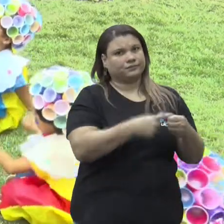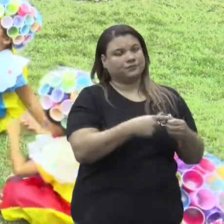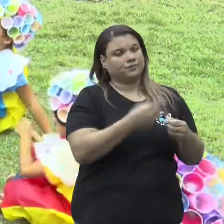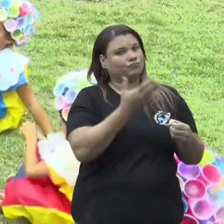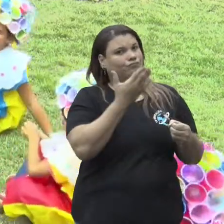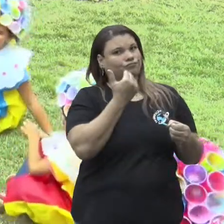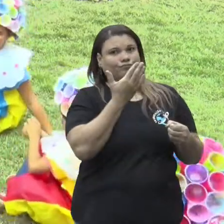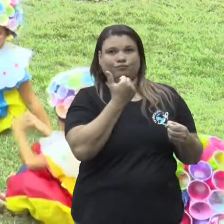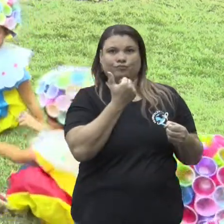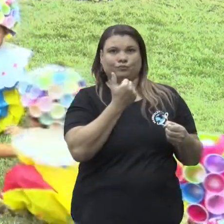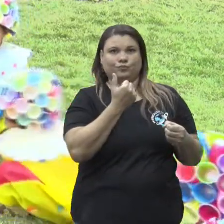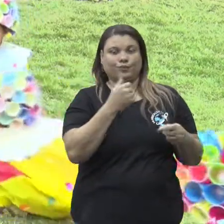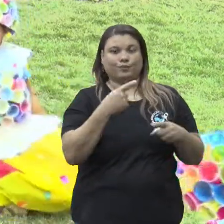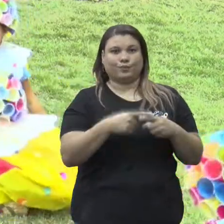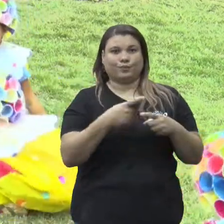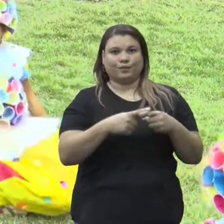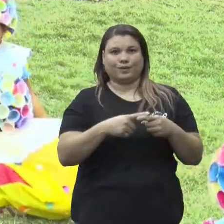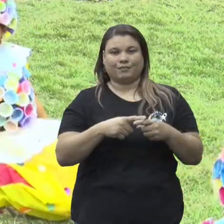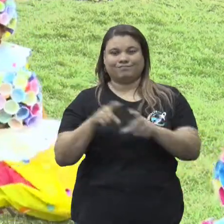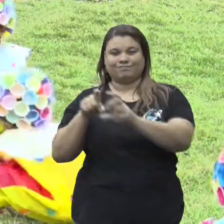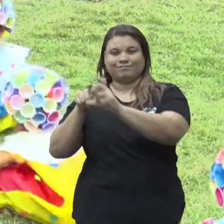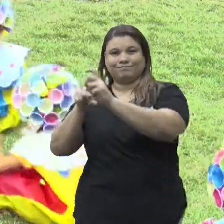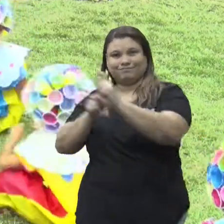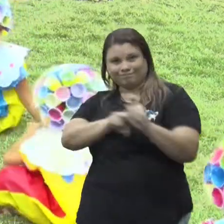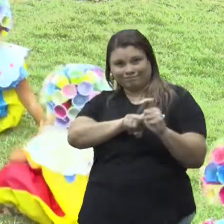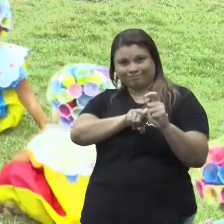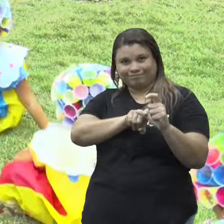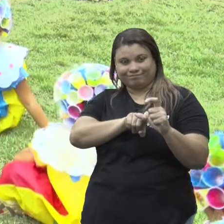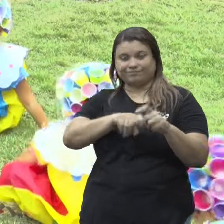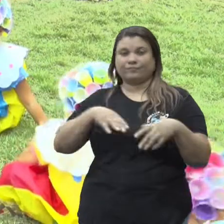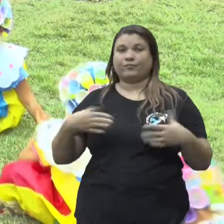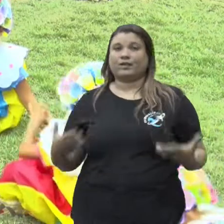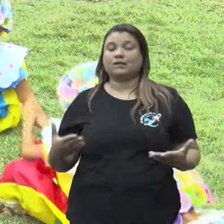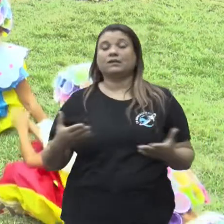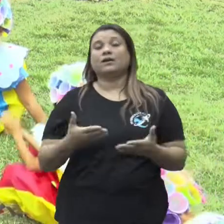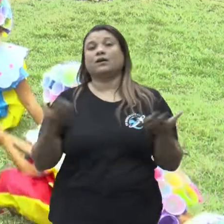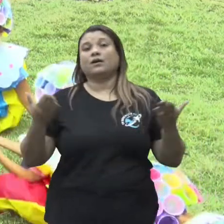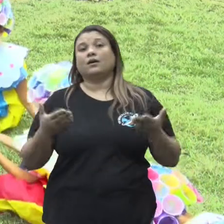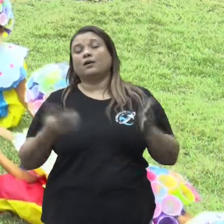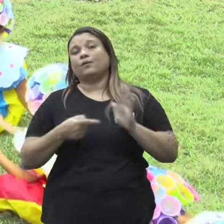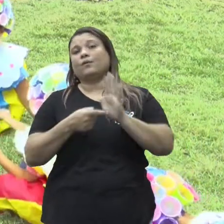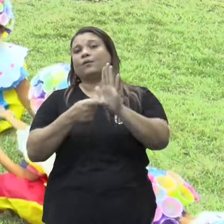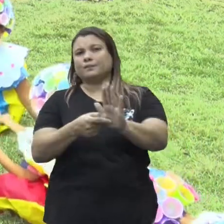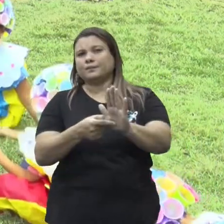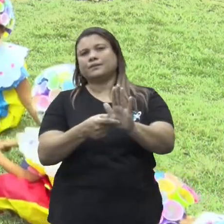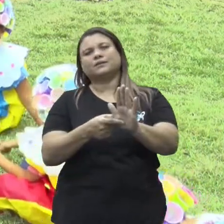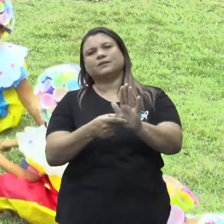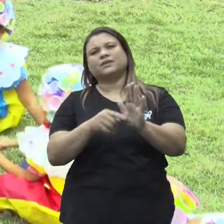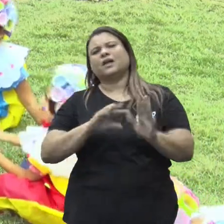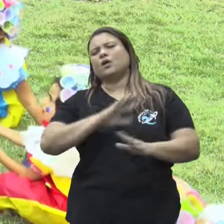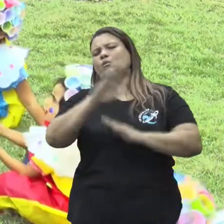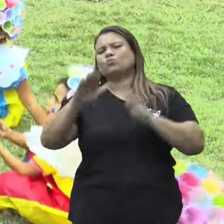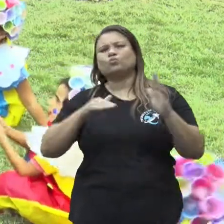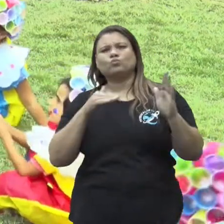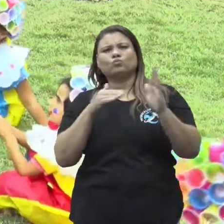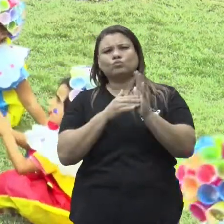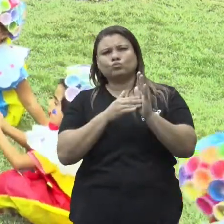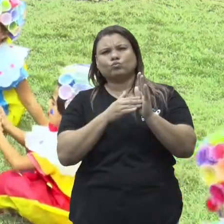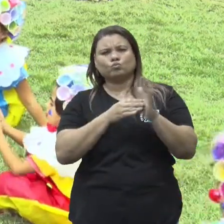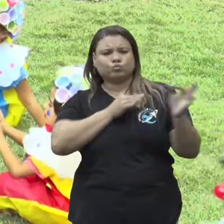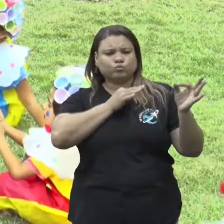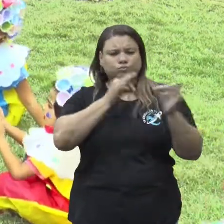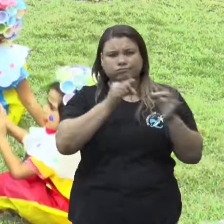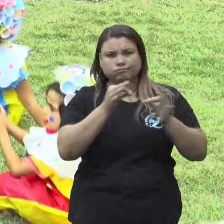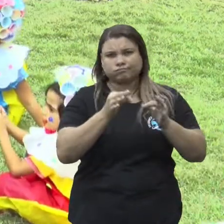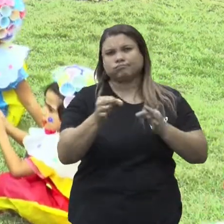suas apresentações do que está sendo trabalhado nesse projeto. E também temos aqui a Maleta